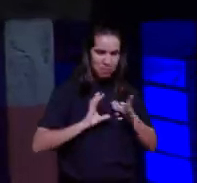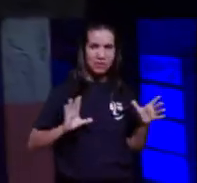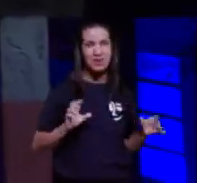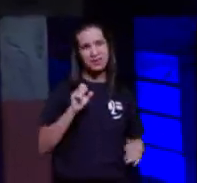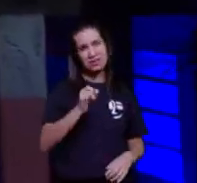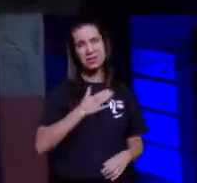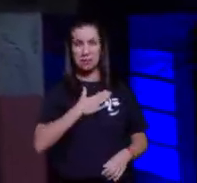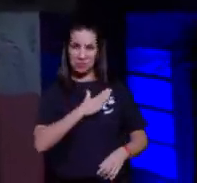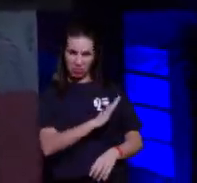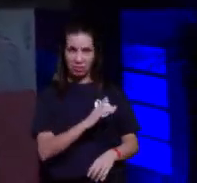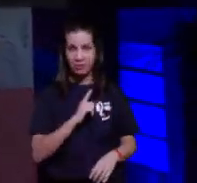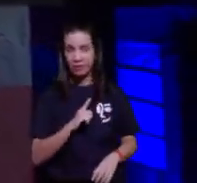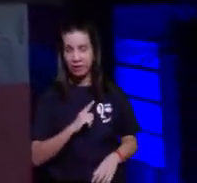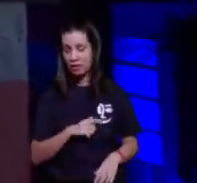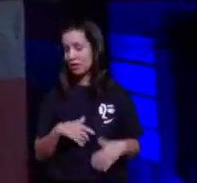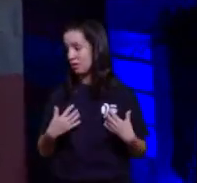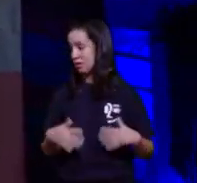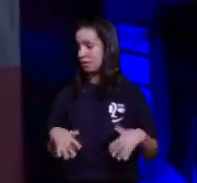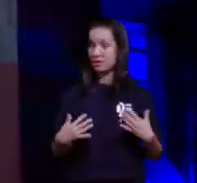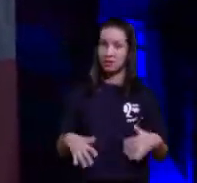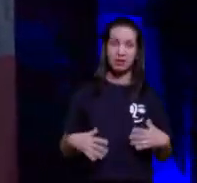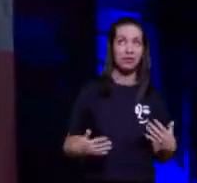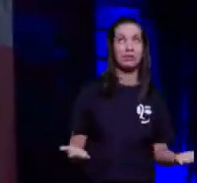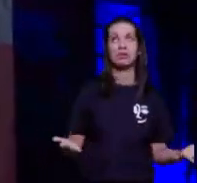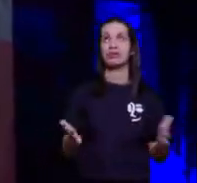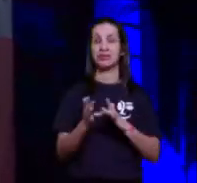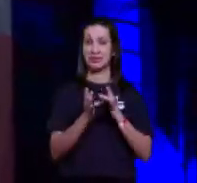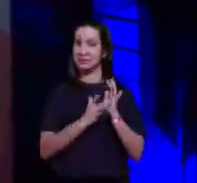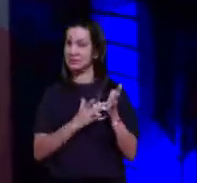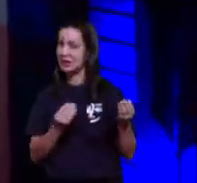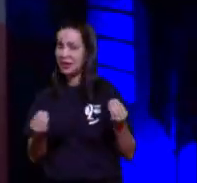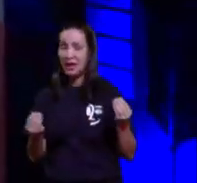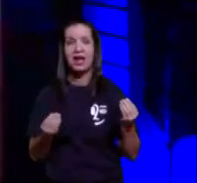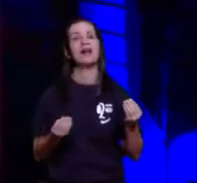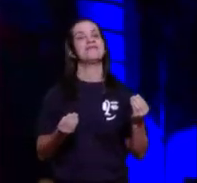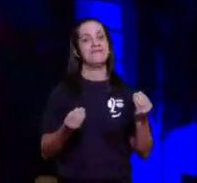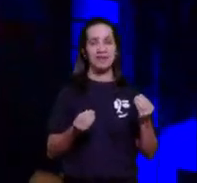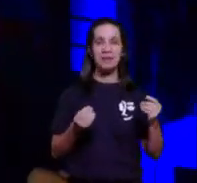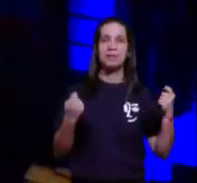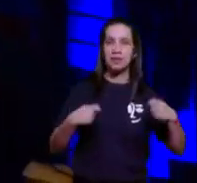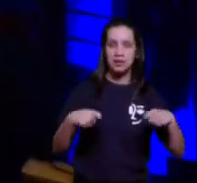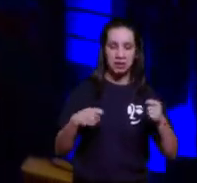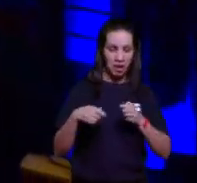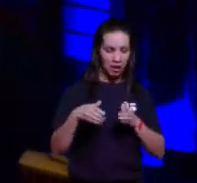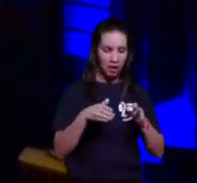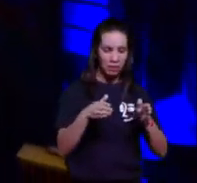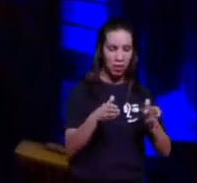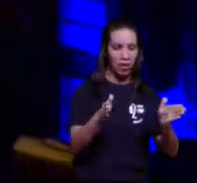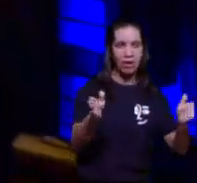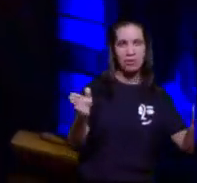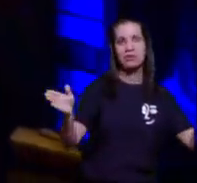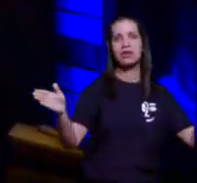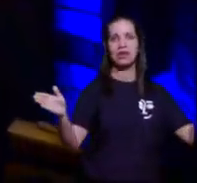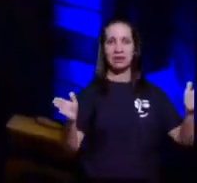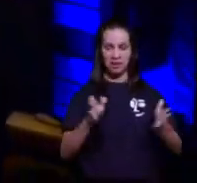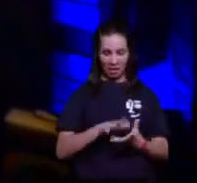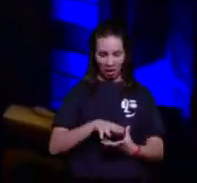preconceito houver, nem Jesus na causa. Só resta abrir mãos, caminhos e lavar a